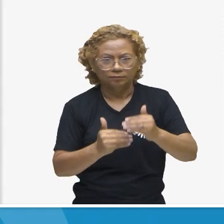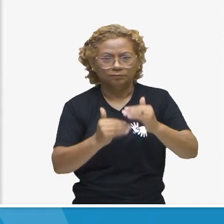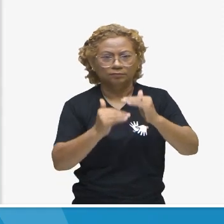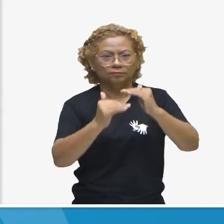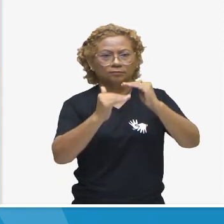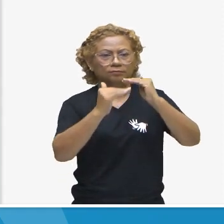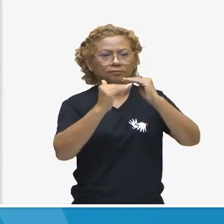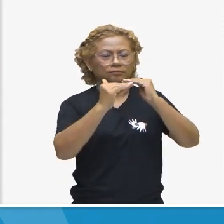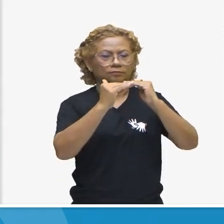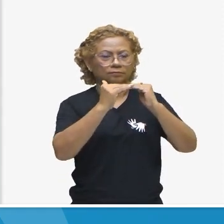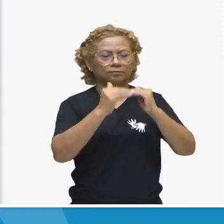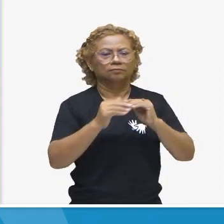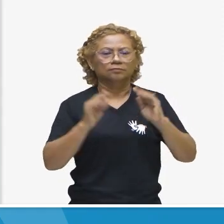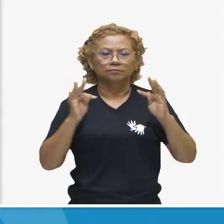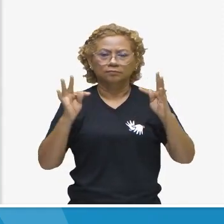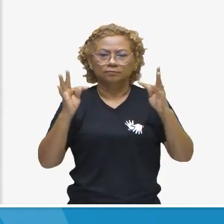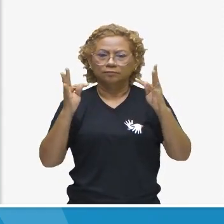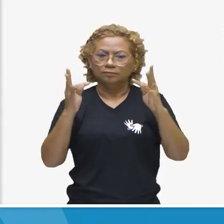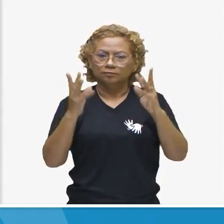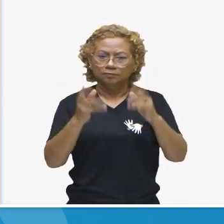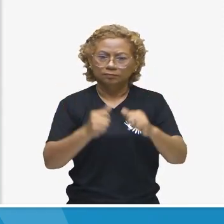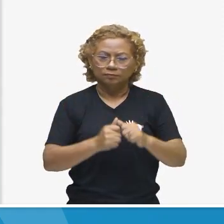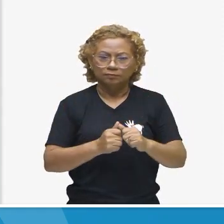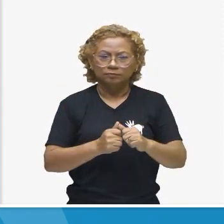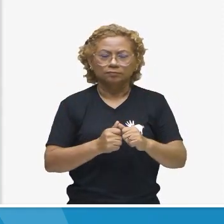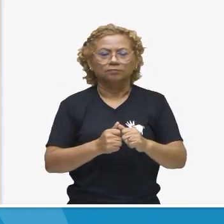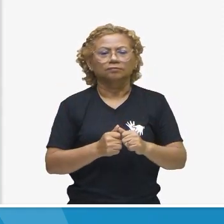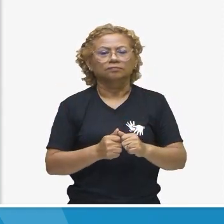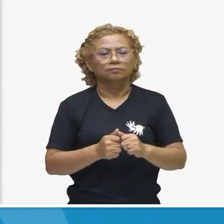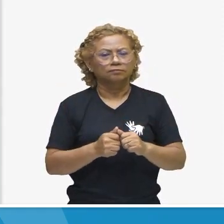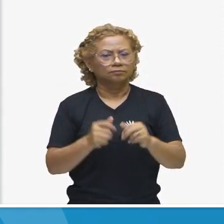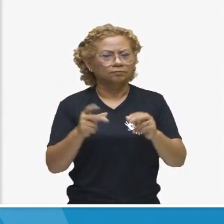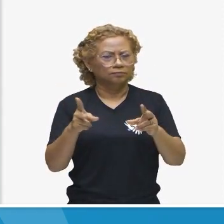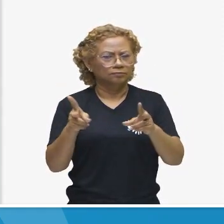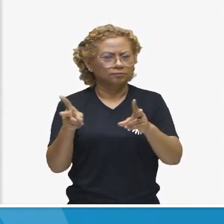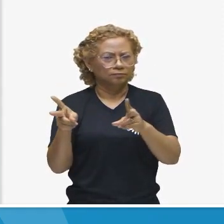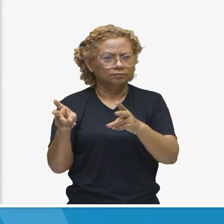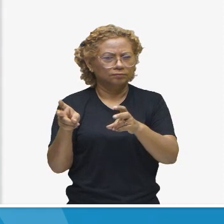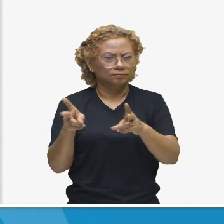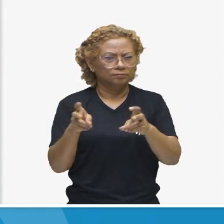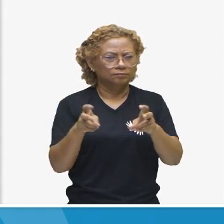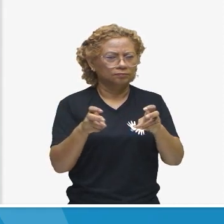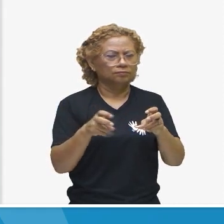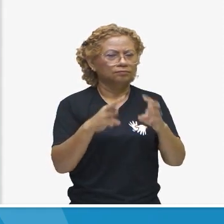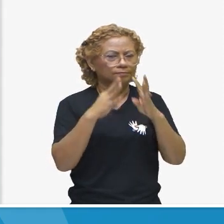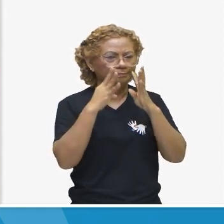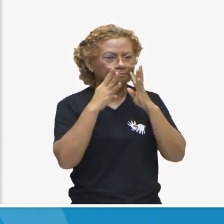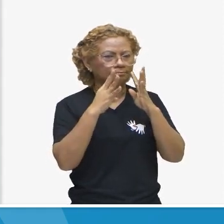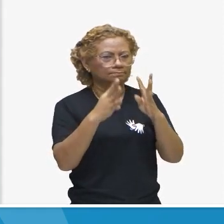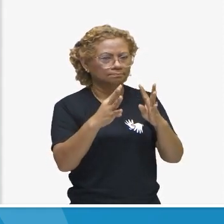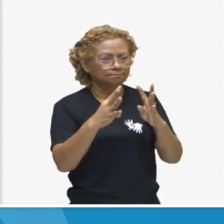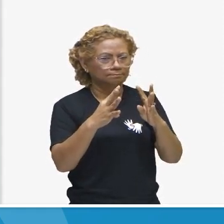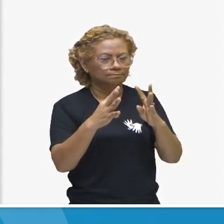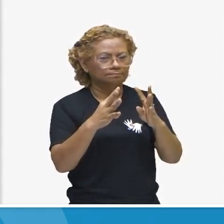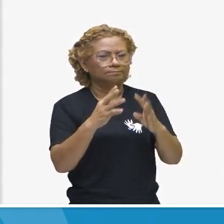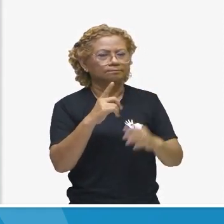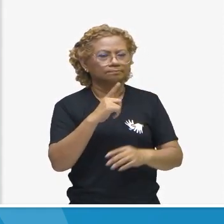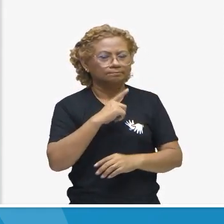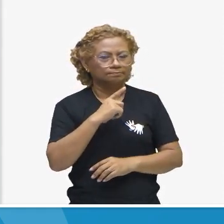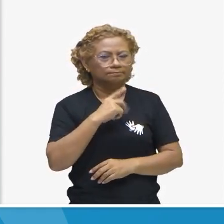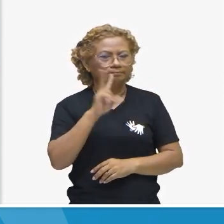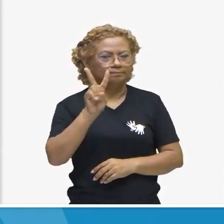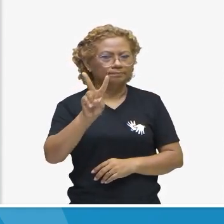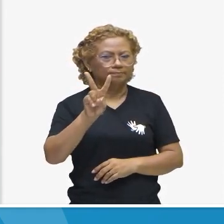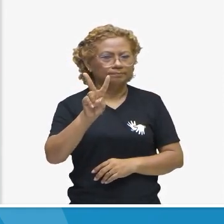plano alfa, essa parte mais clara aqui é o plano alfa. Sobre esse plano alfa, eu tenho mais dois planos,